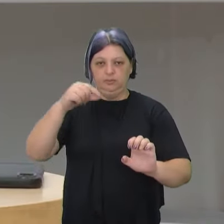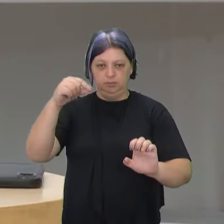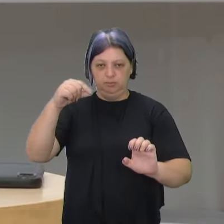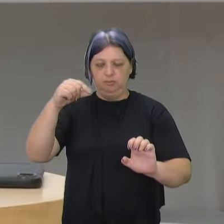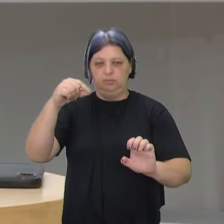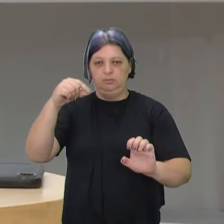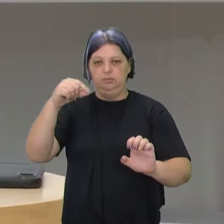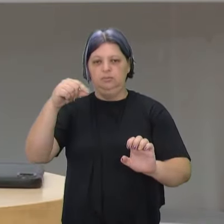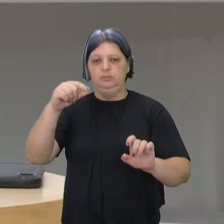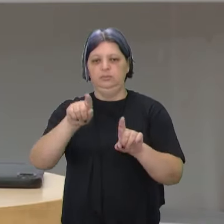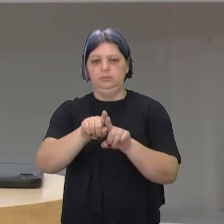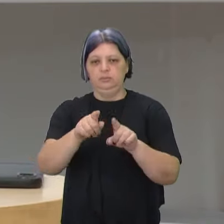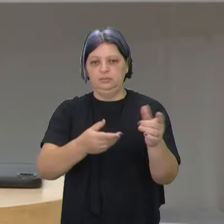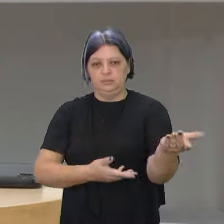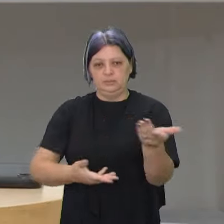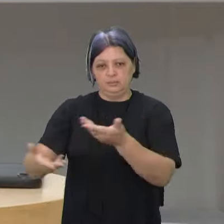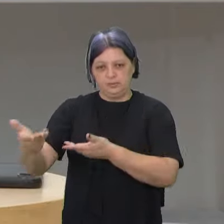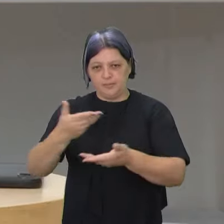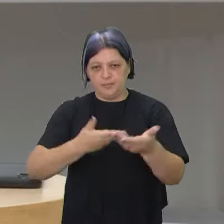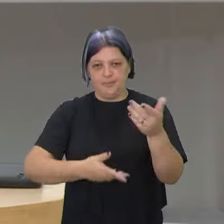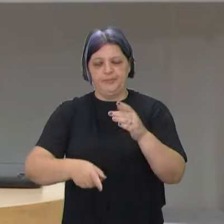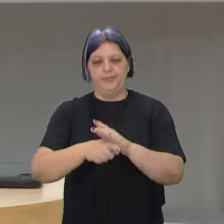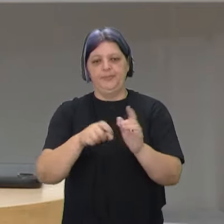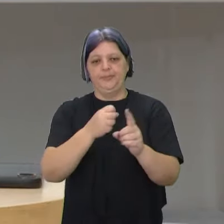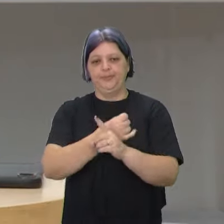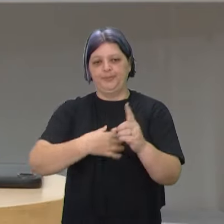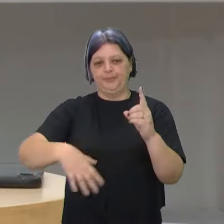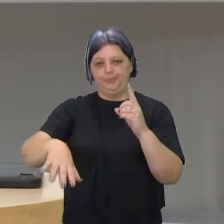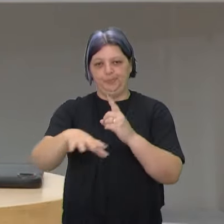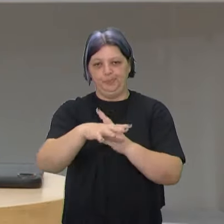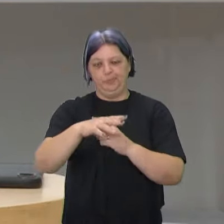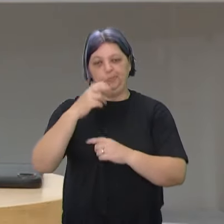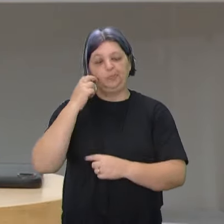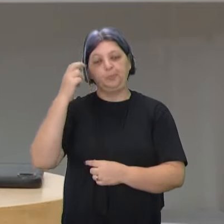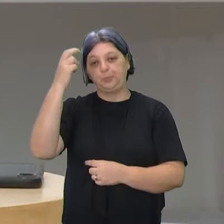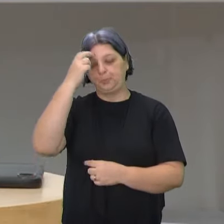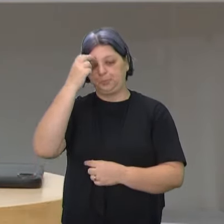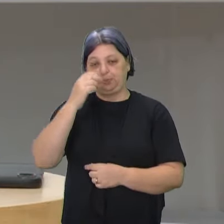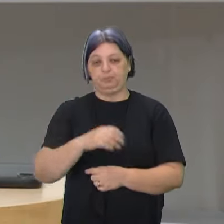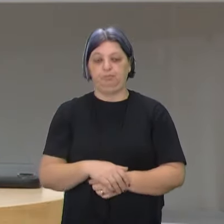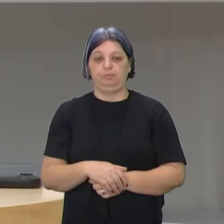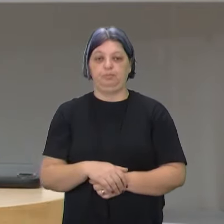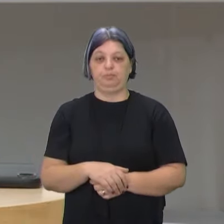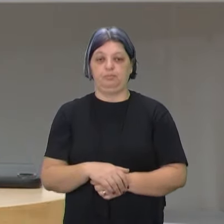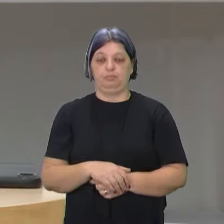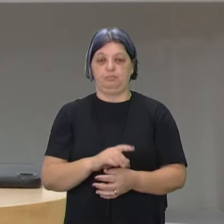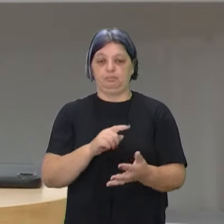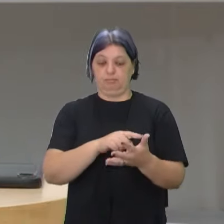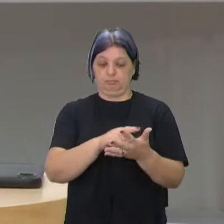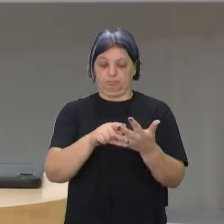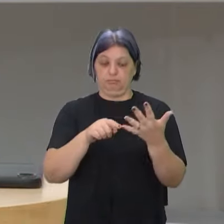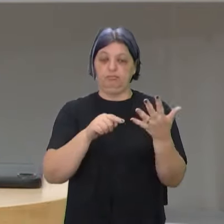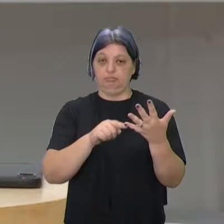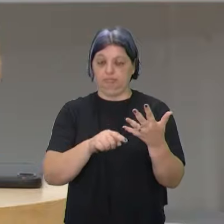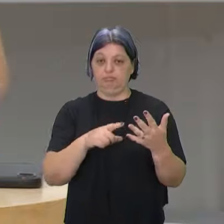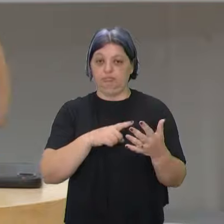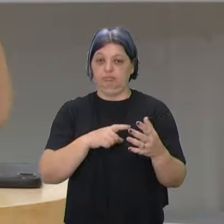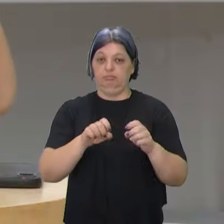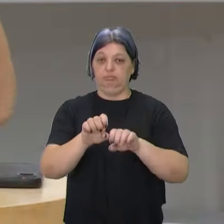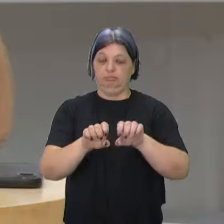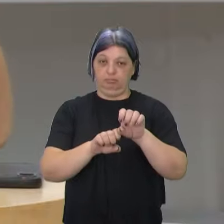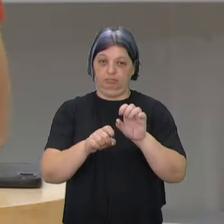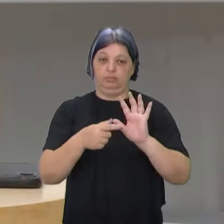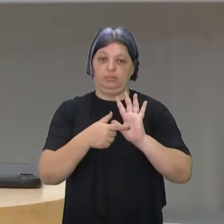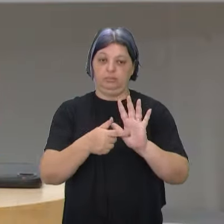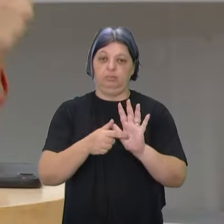a mediação e intervenção sociocultural. A gente vai ver que esses eixos estruturantes, eles